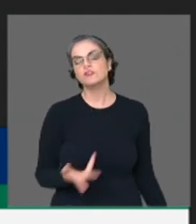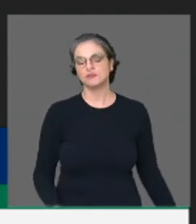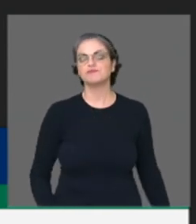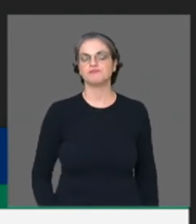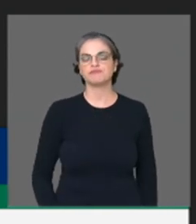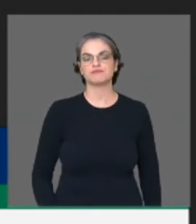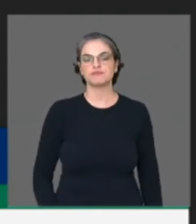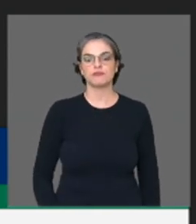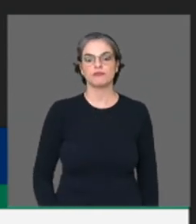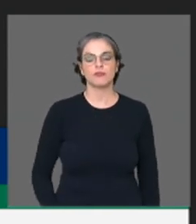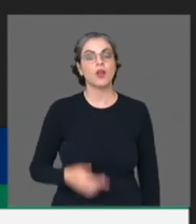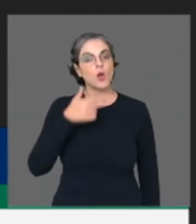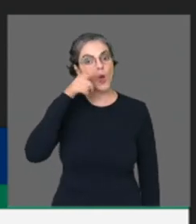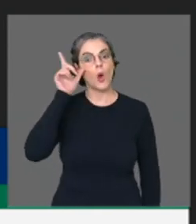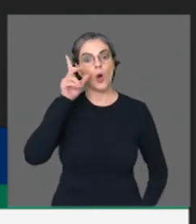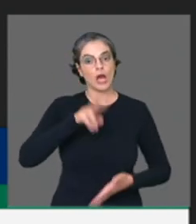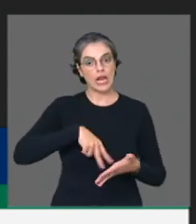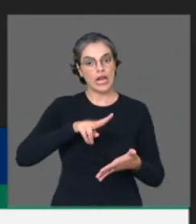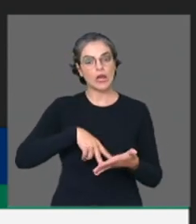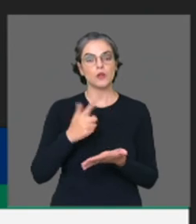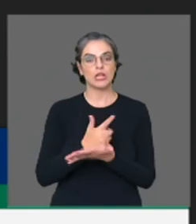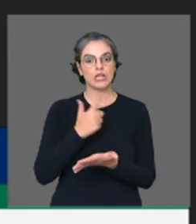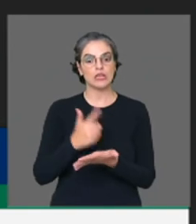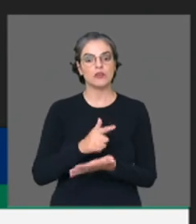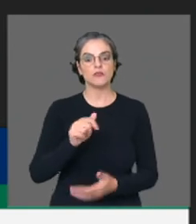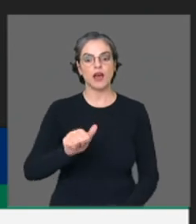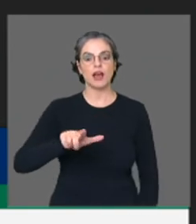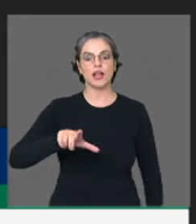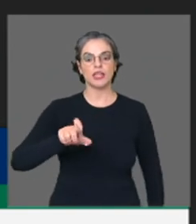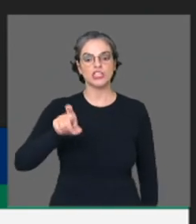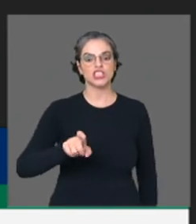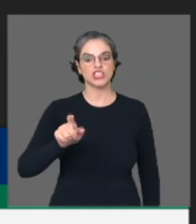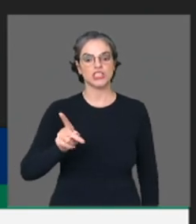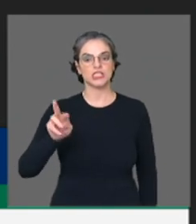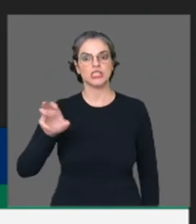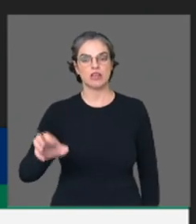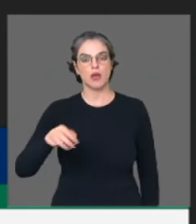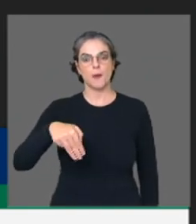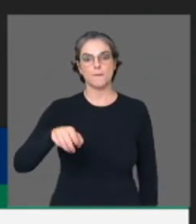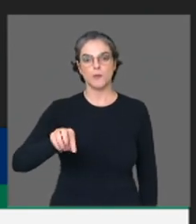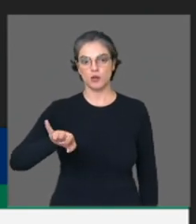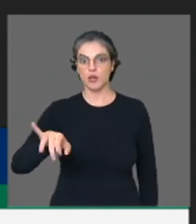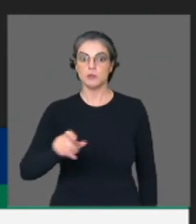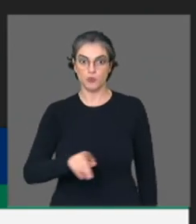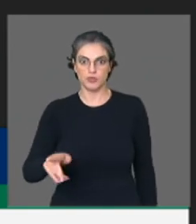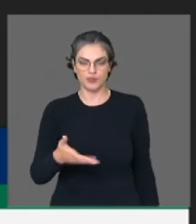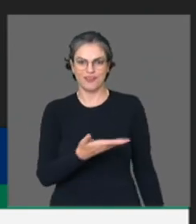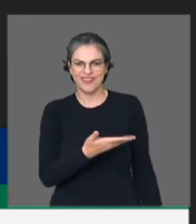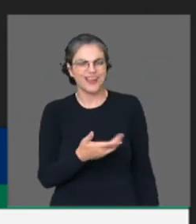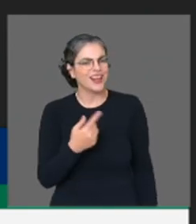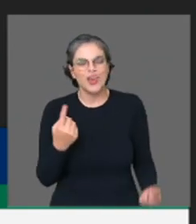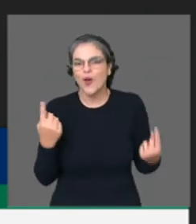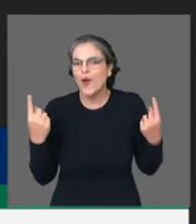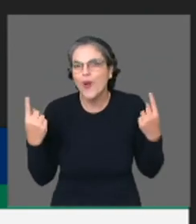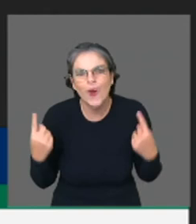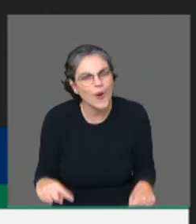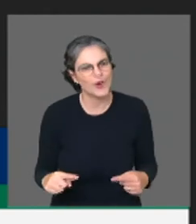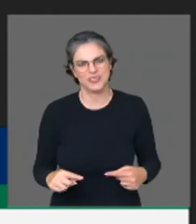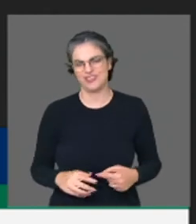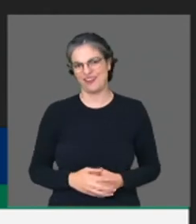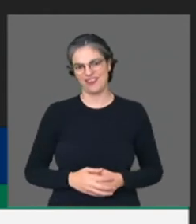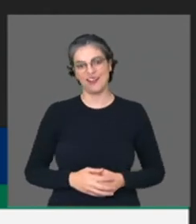Ontem, lendo o livro do professor Alexandre Moraes, ele condena veementemente,